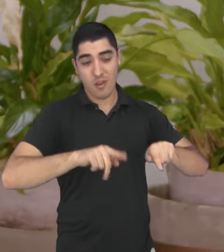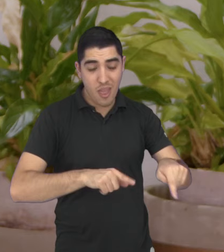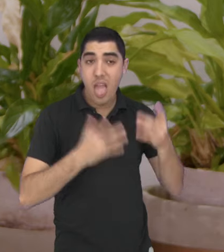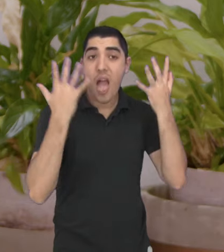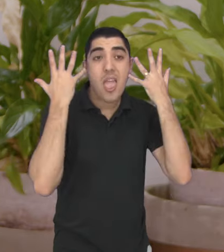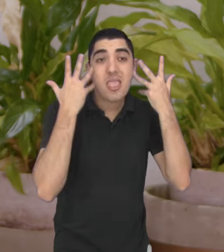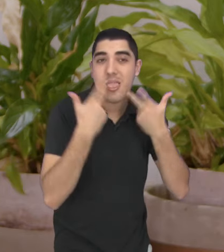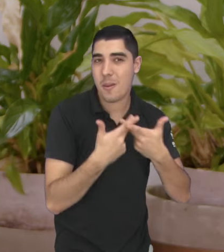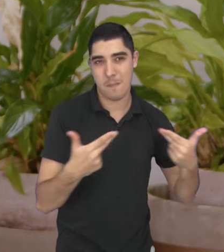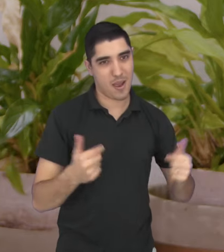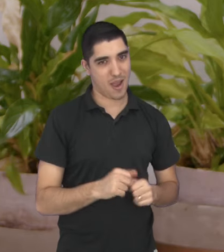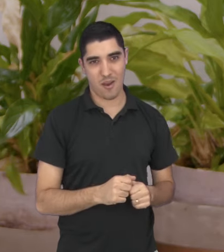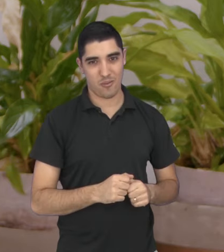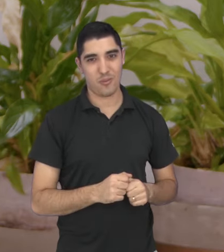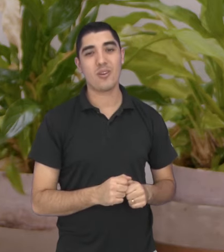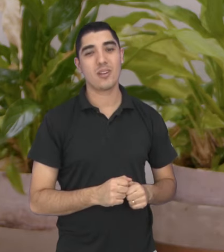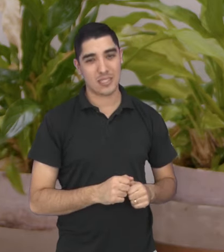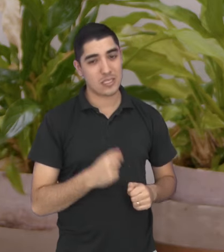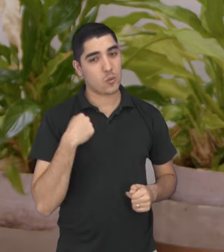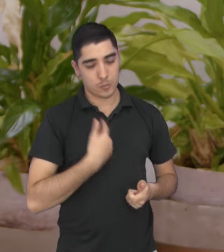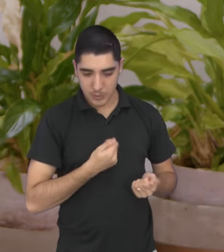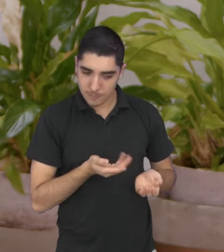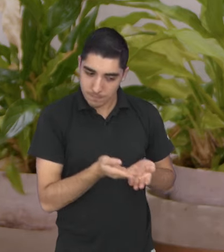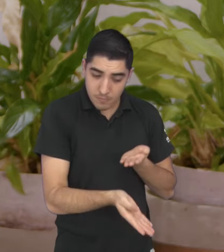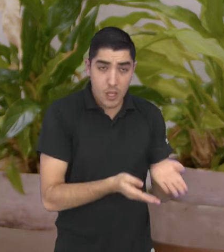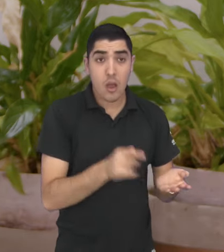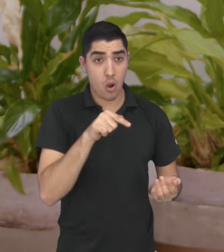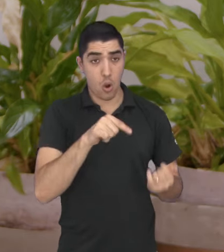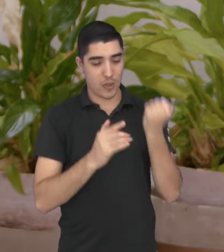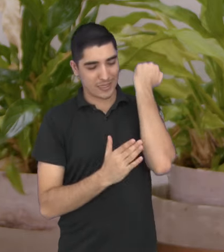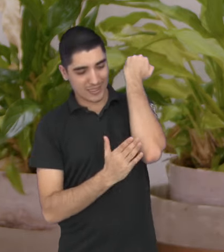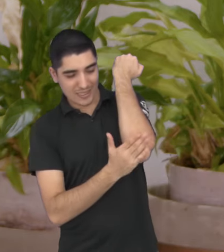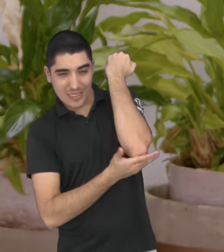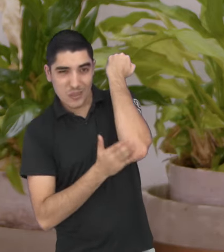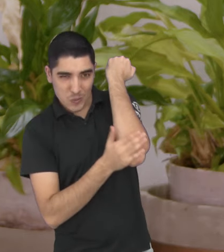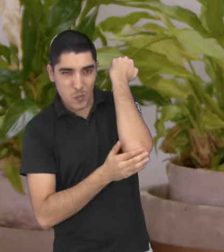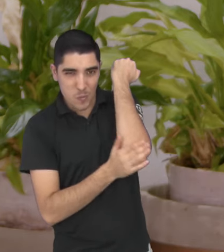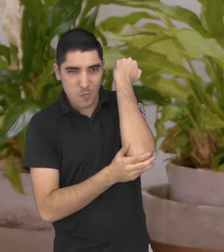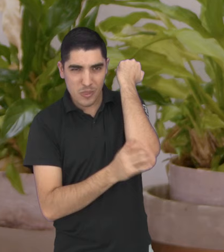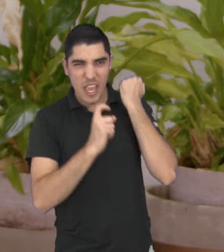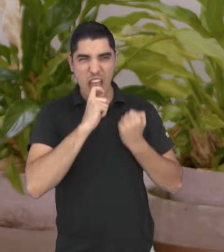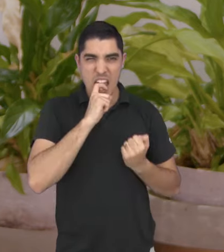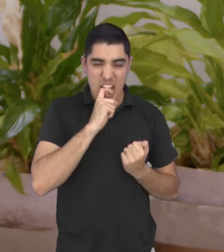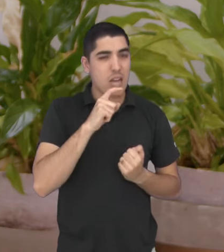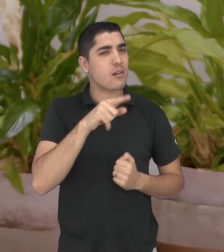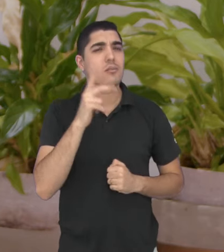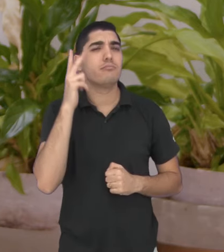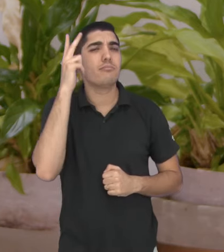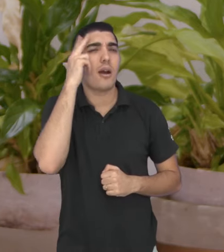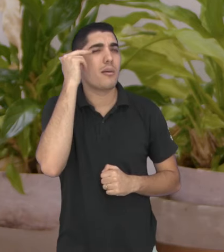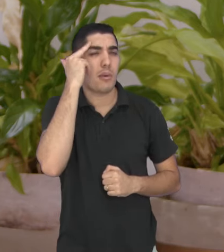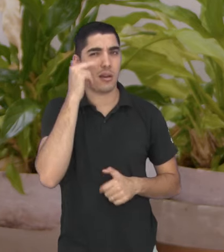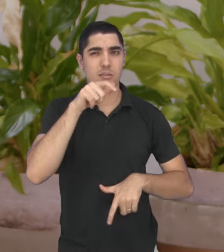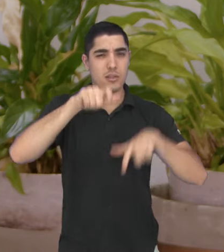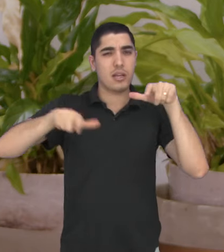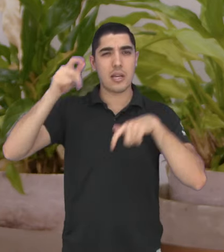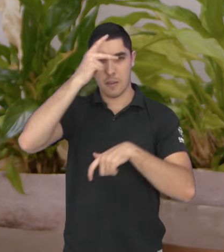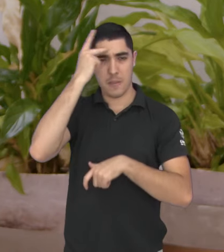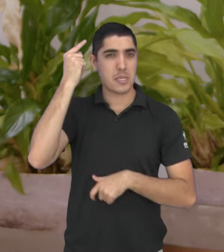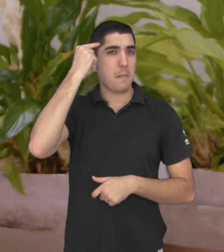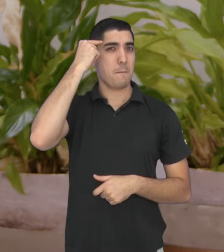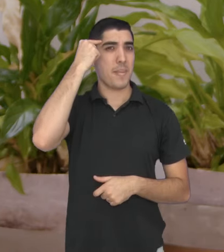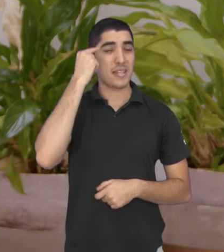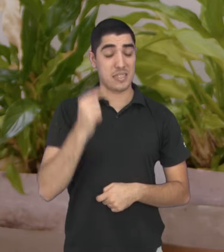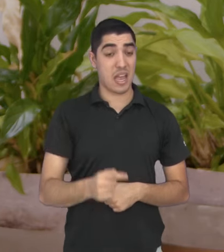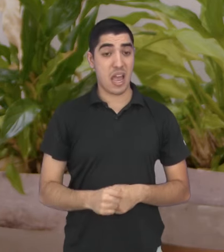acostumando, achando que tá tudo normal. E os ciúmes é uma coisa que acaba gerando bastante. O pessoal até acredita muito dos